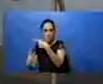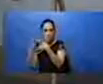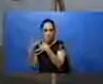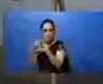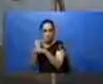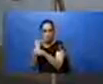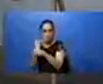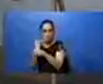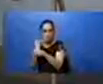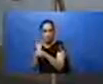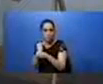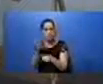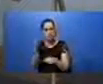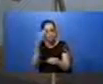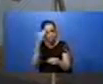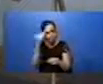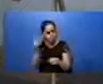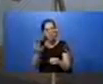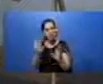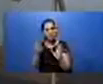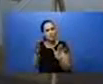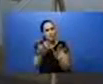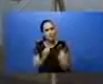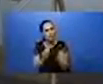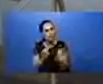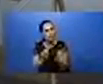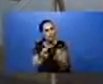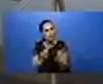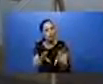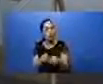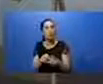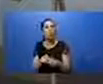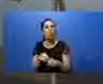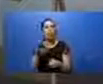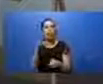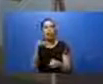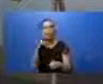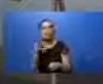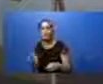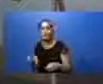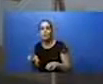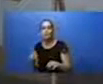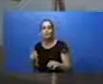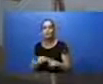Vocês já aprenderam a somar fração, por isso eu já coloquei o resultado direto aqui.